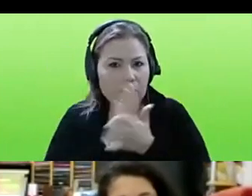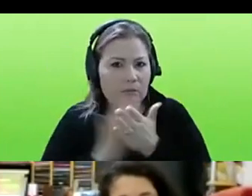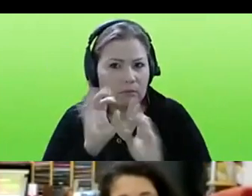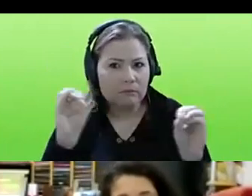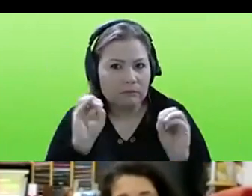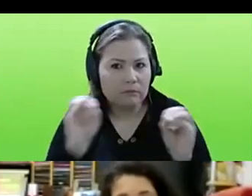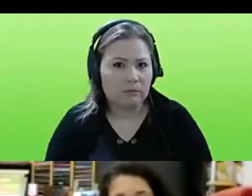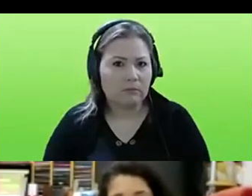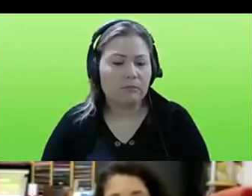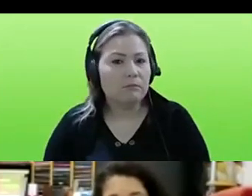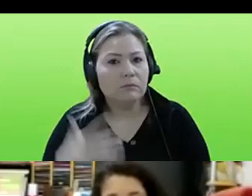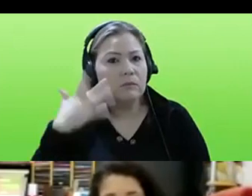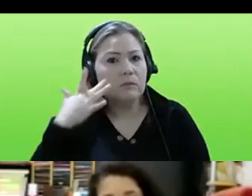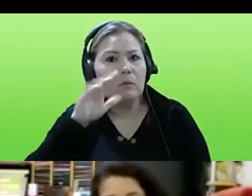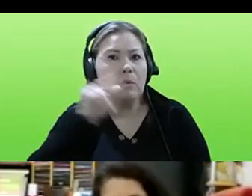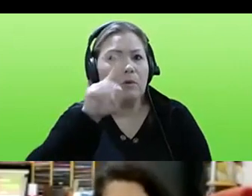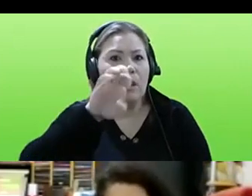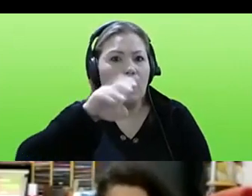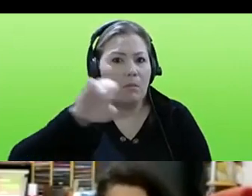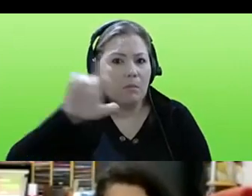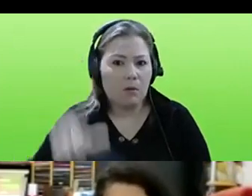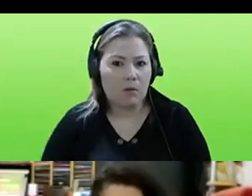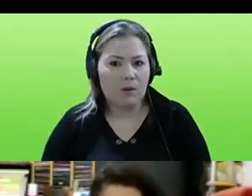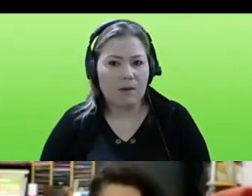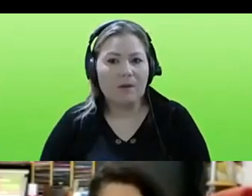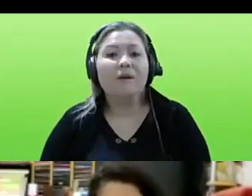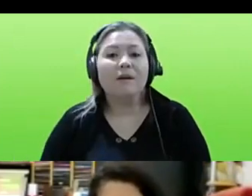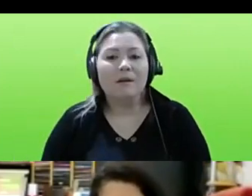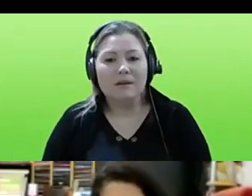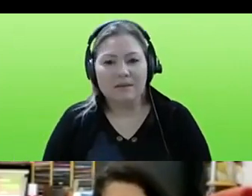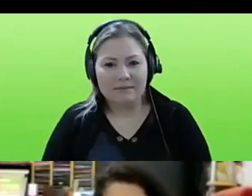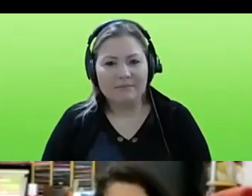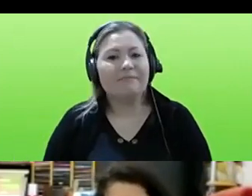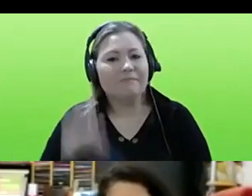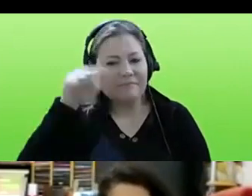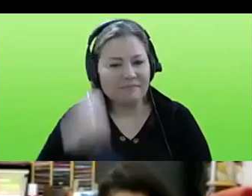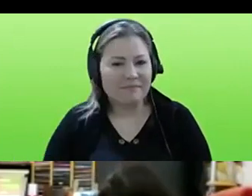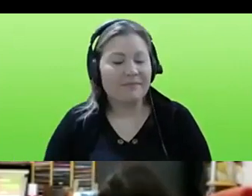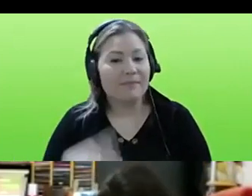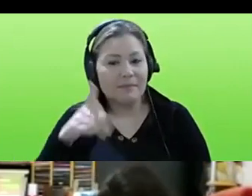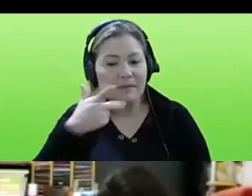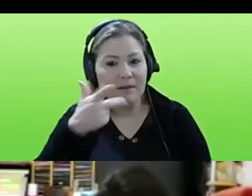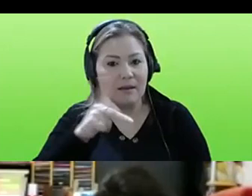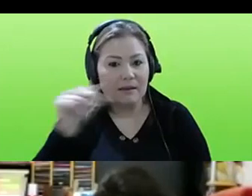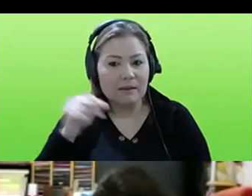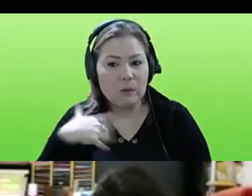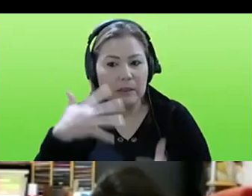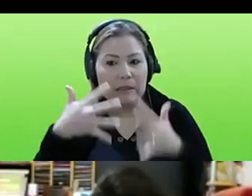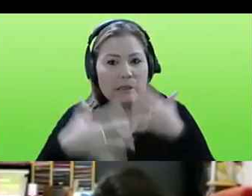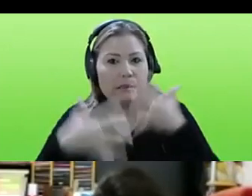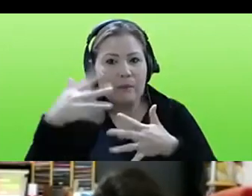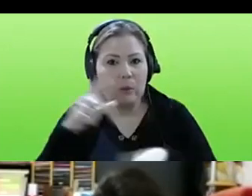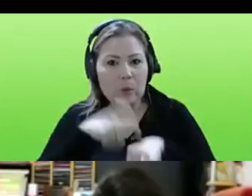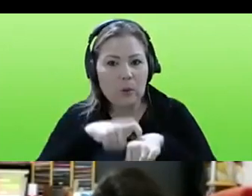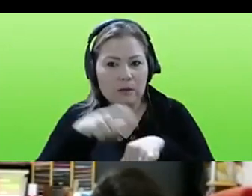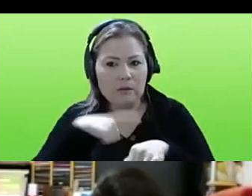Eu não sei, professor Emil, terias alguma coisa a dizer antes de sair, que não queremos atrapalhar o teu horário, tu tens uma